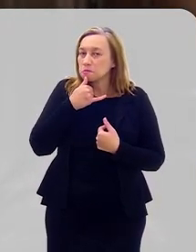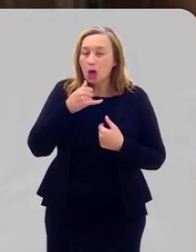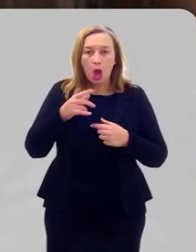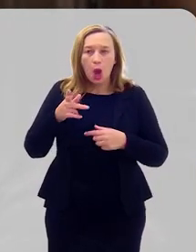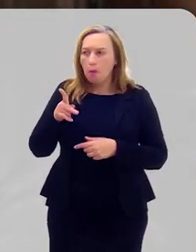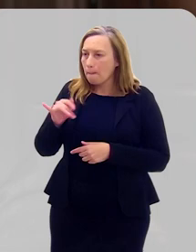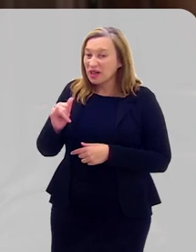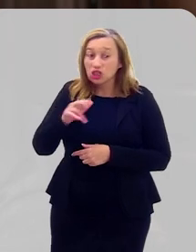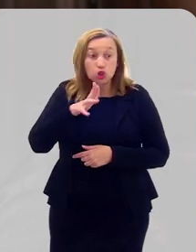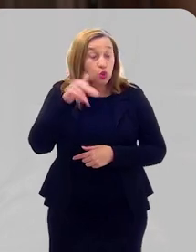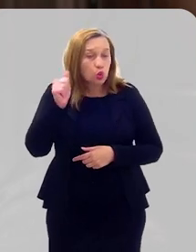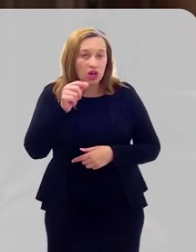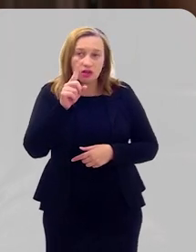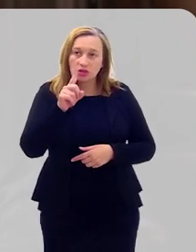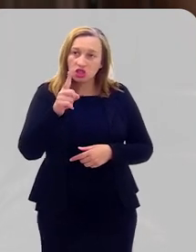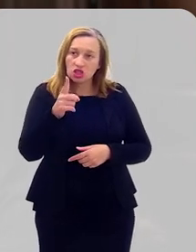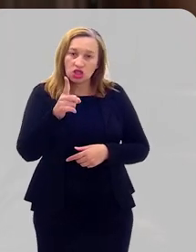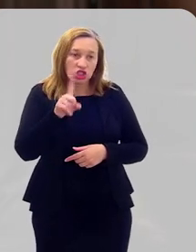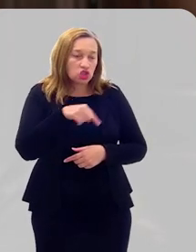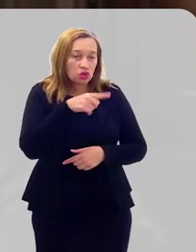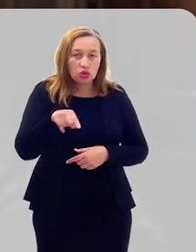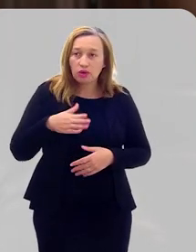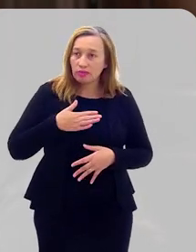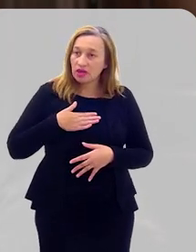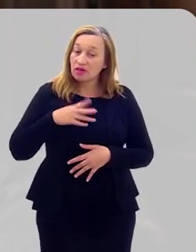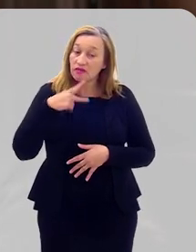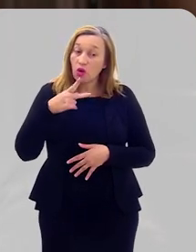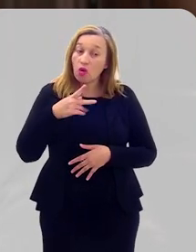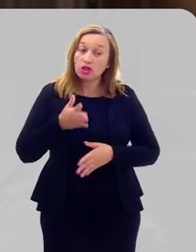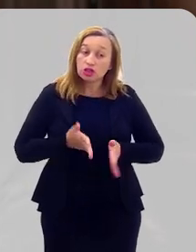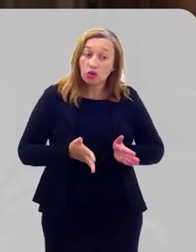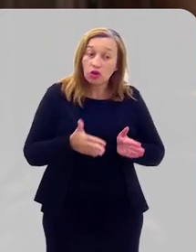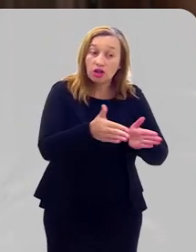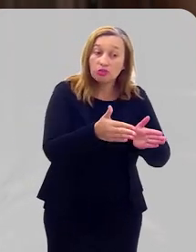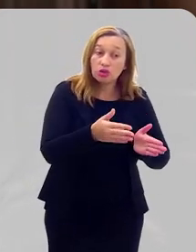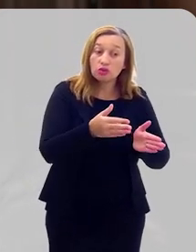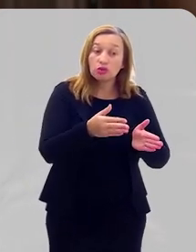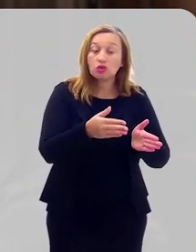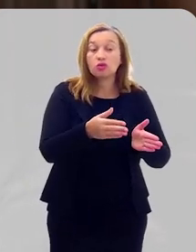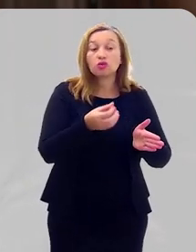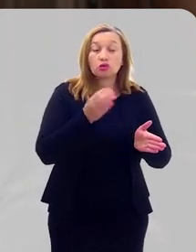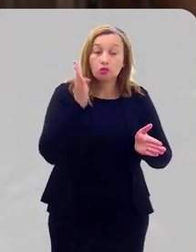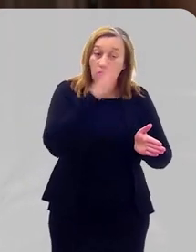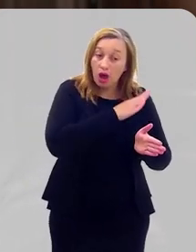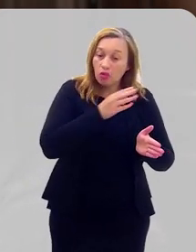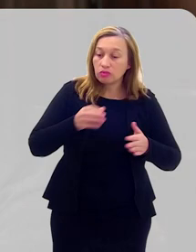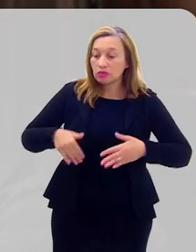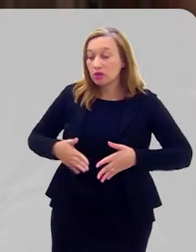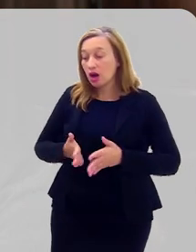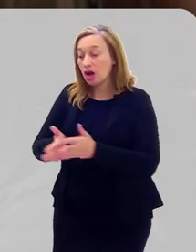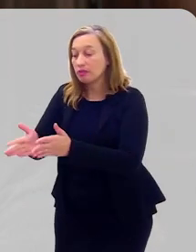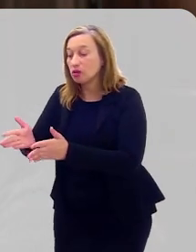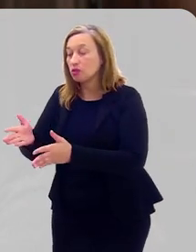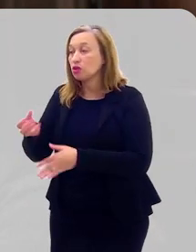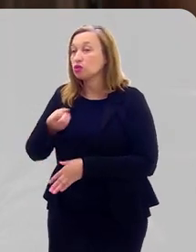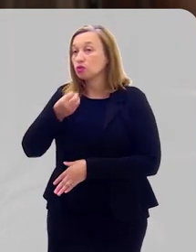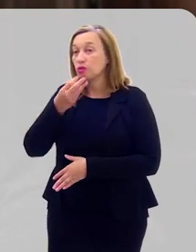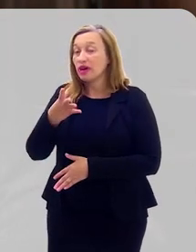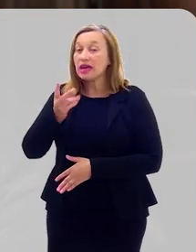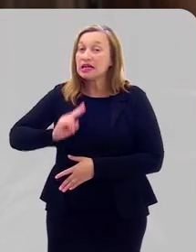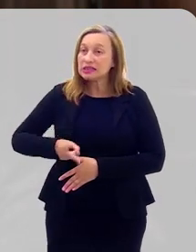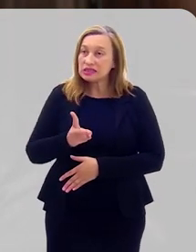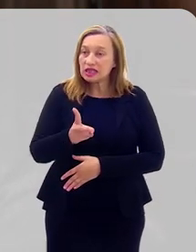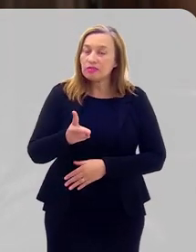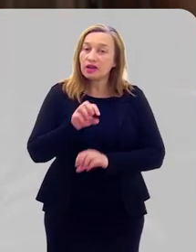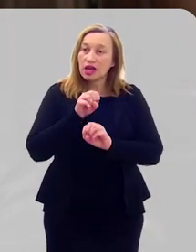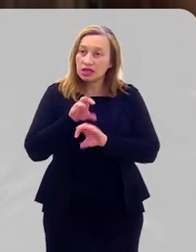nunca me excluiu de nada. Ele sempre falava assim: meu filho tem dois caminhos. O caminho do bem e o caminho do mal. Sempre ensinou